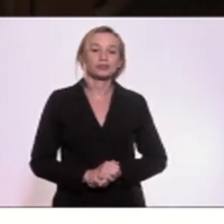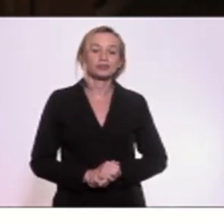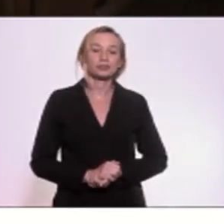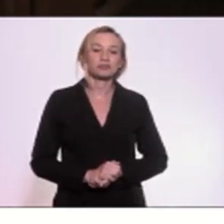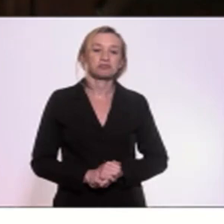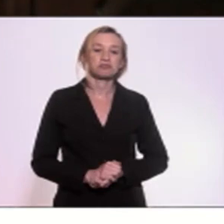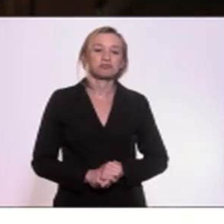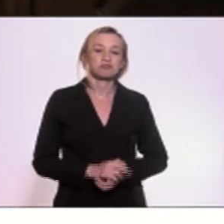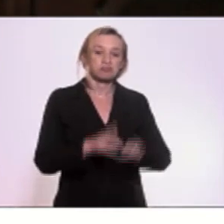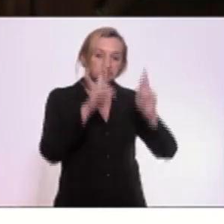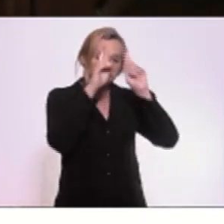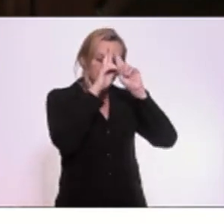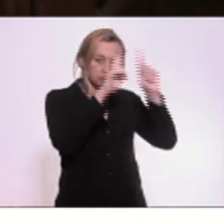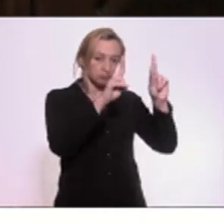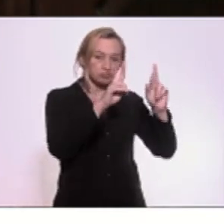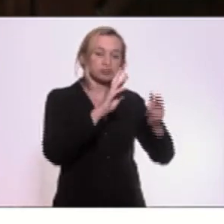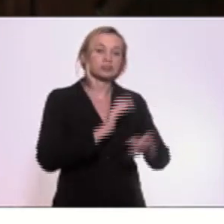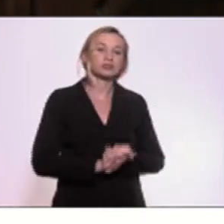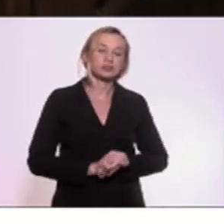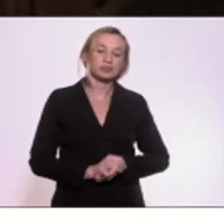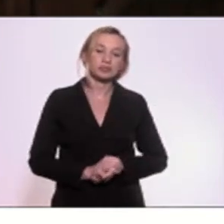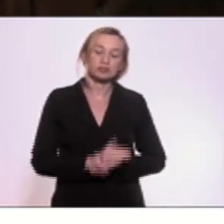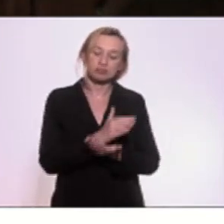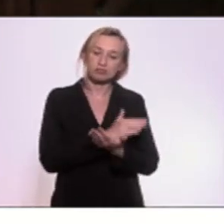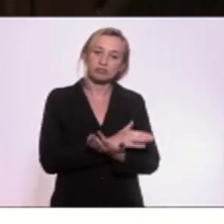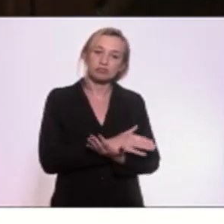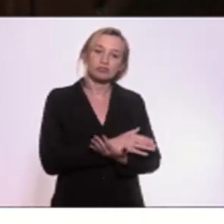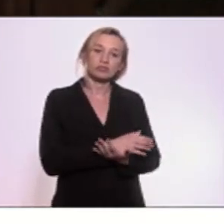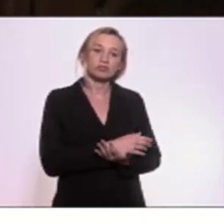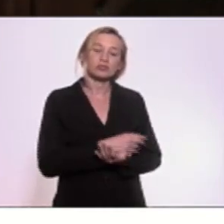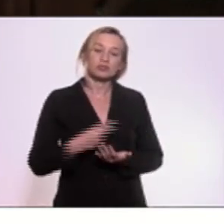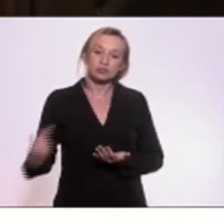o respeito aos princípios